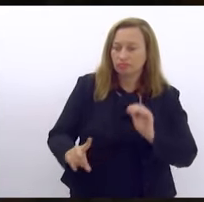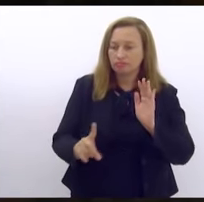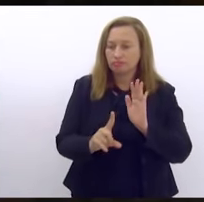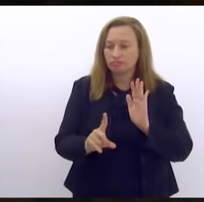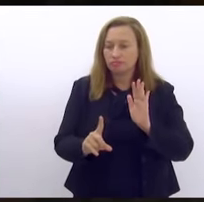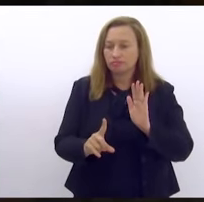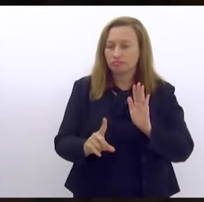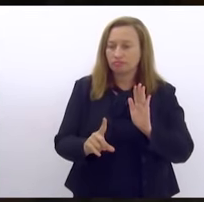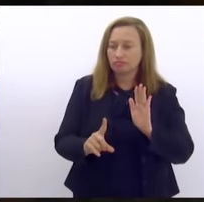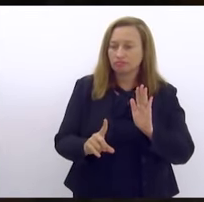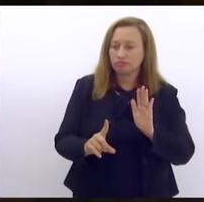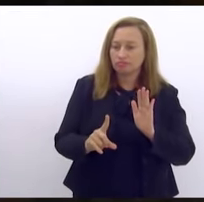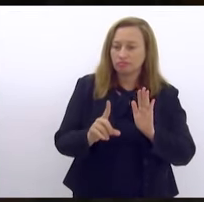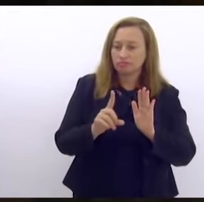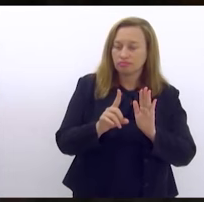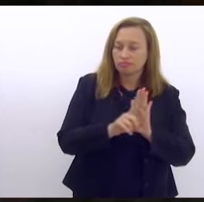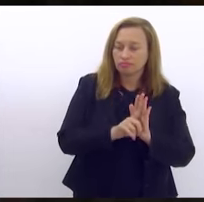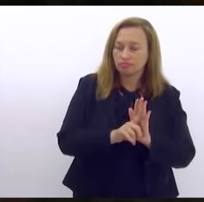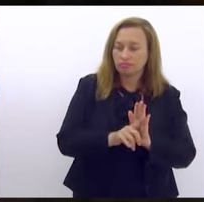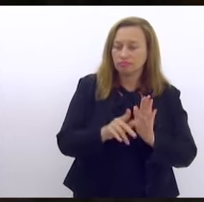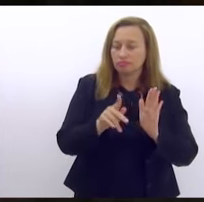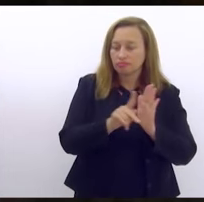lei